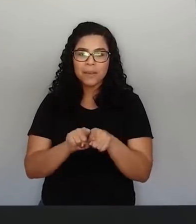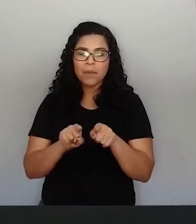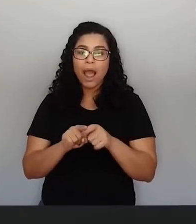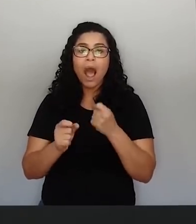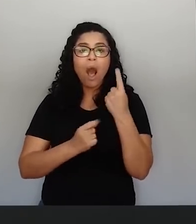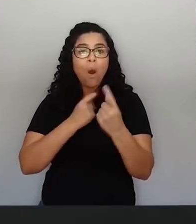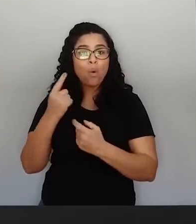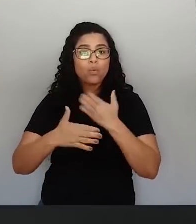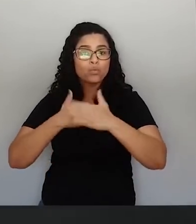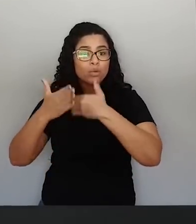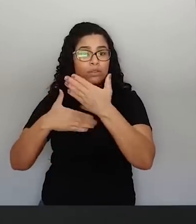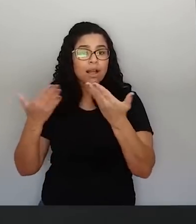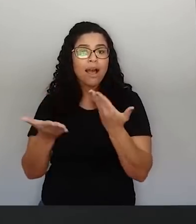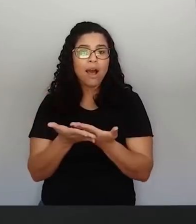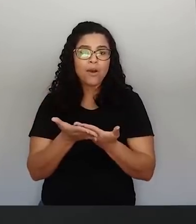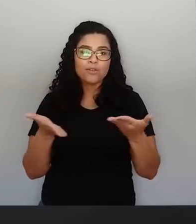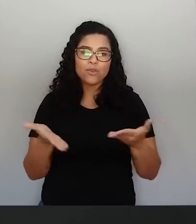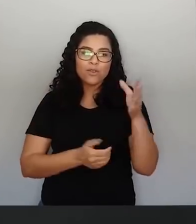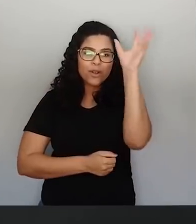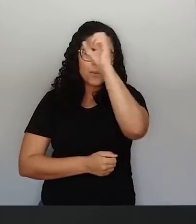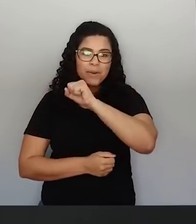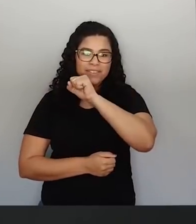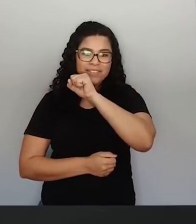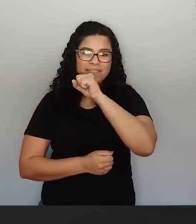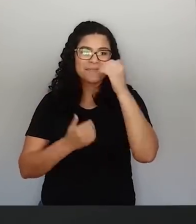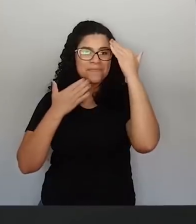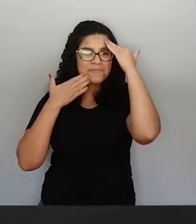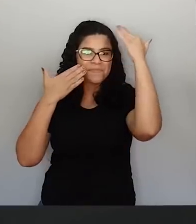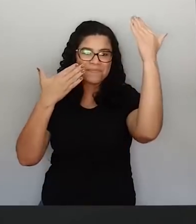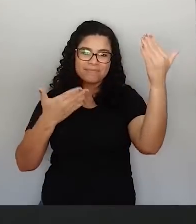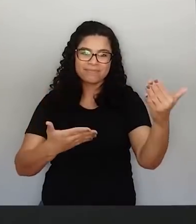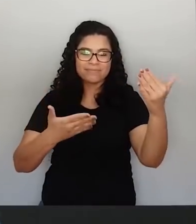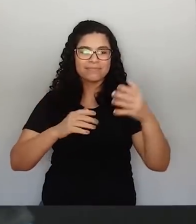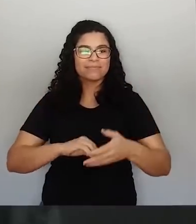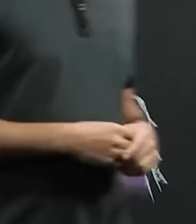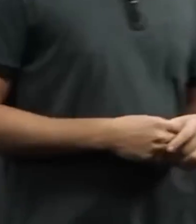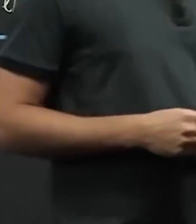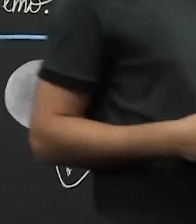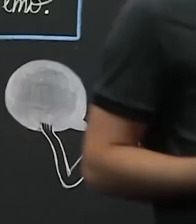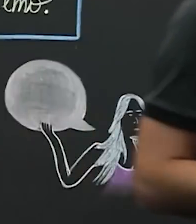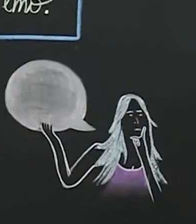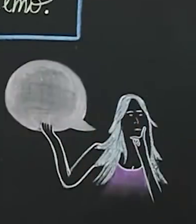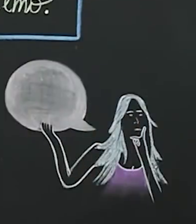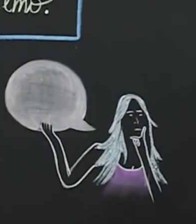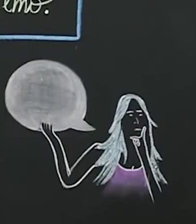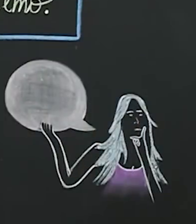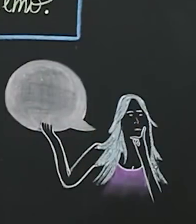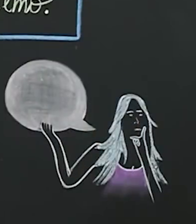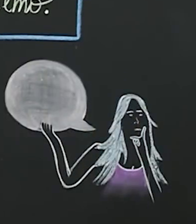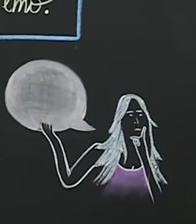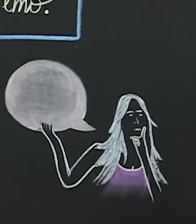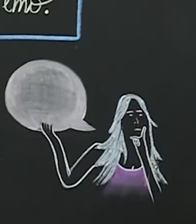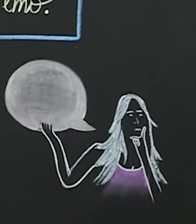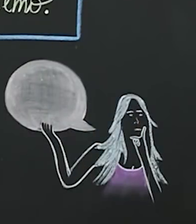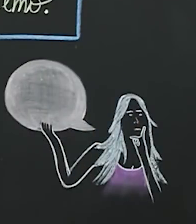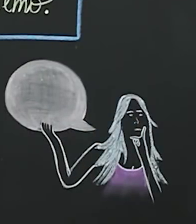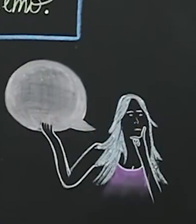foi abreviado para V.EXA, ou seja, essa abreviatura foi formada